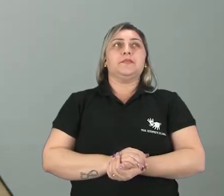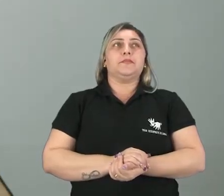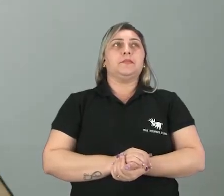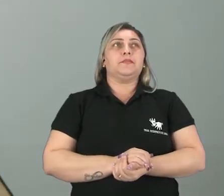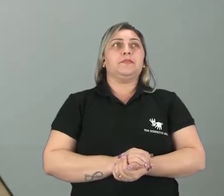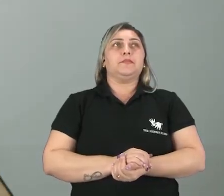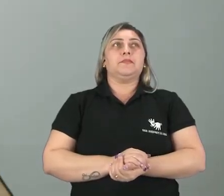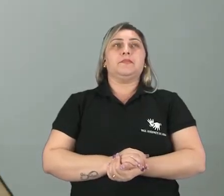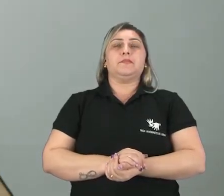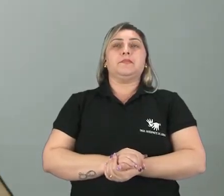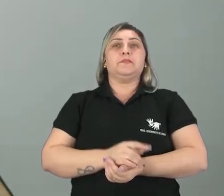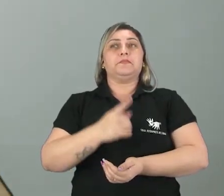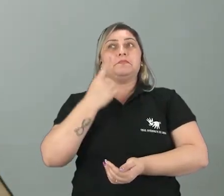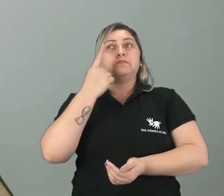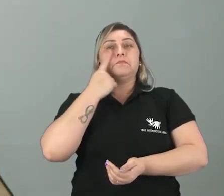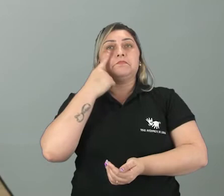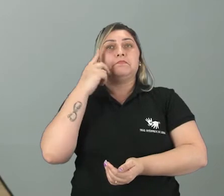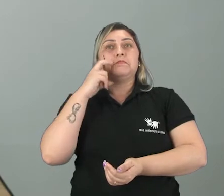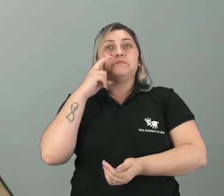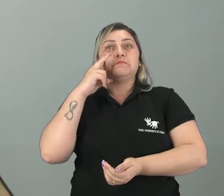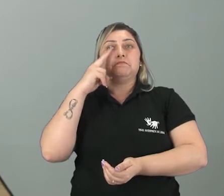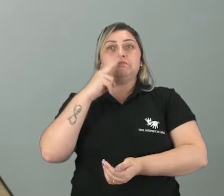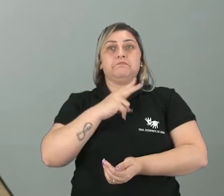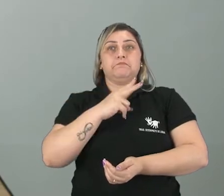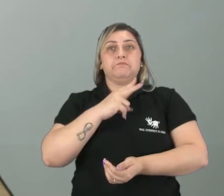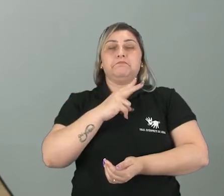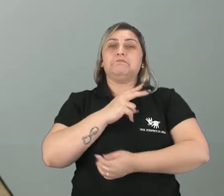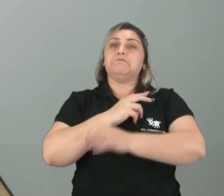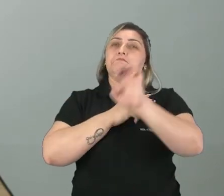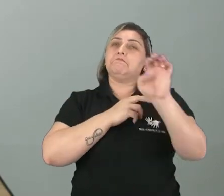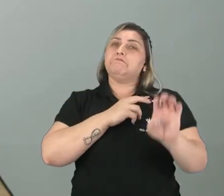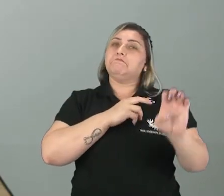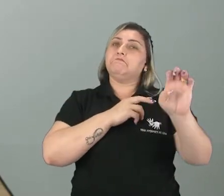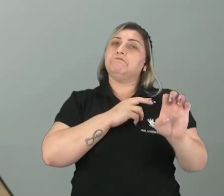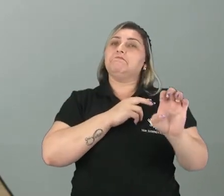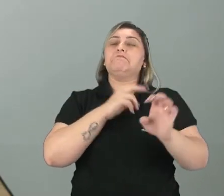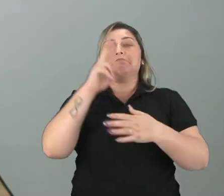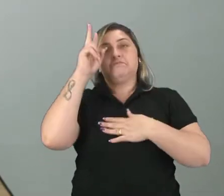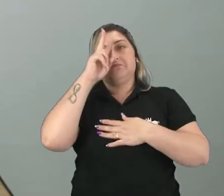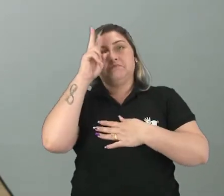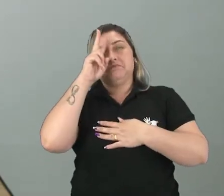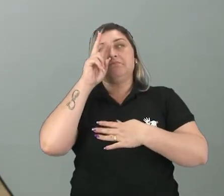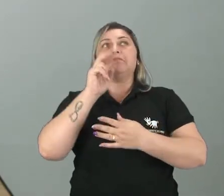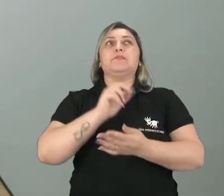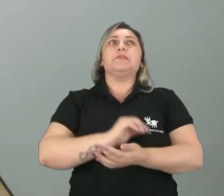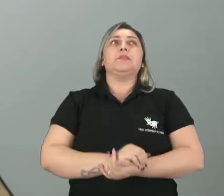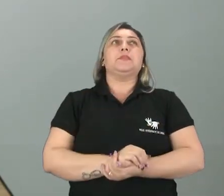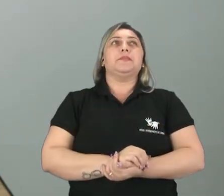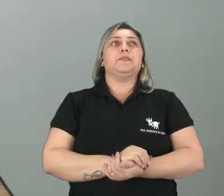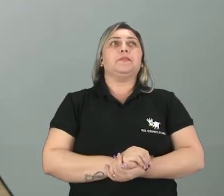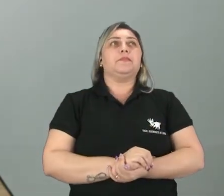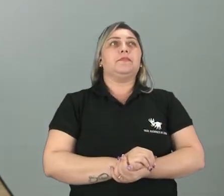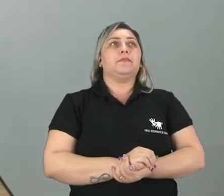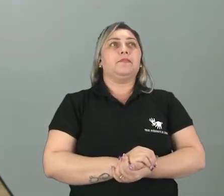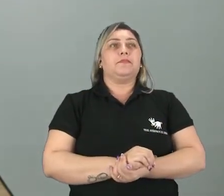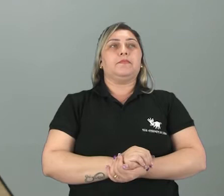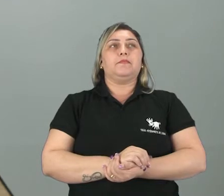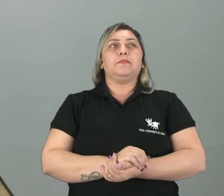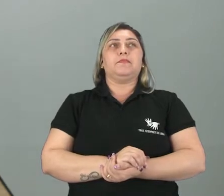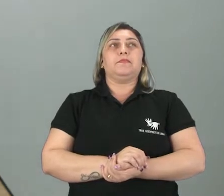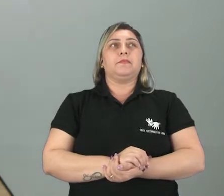e ele está olhando está virado para o lado esquerdo lembram da minha mão muito bem